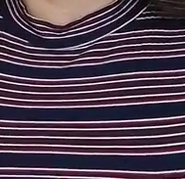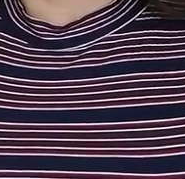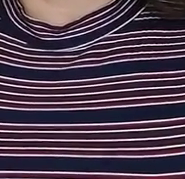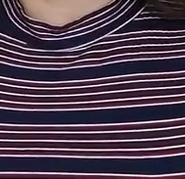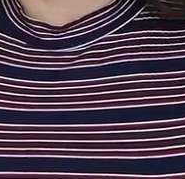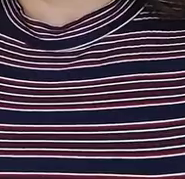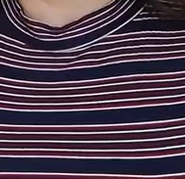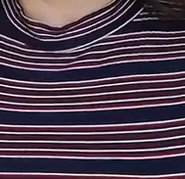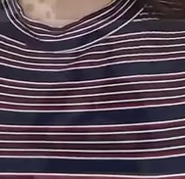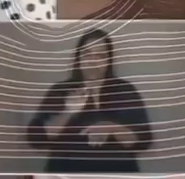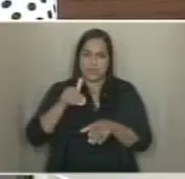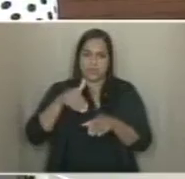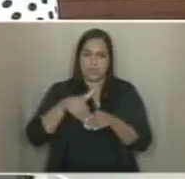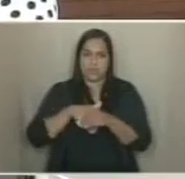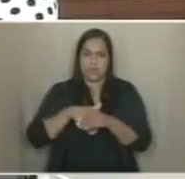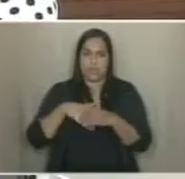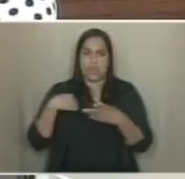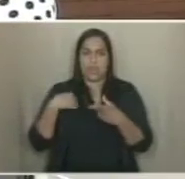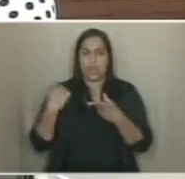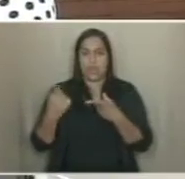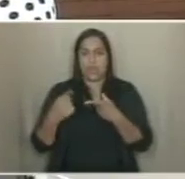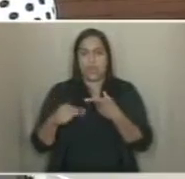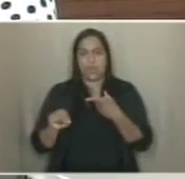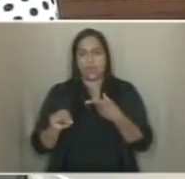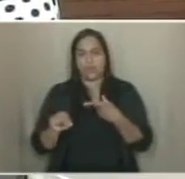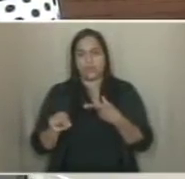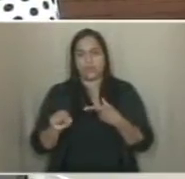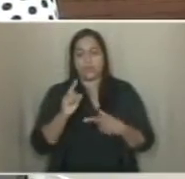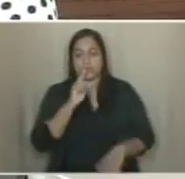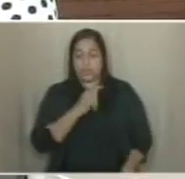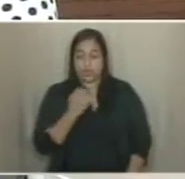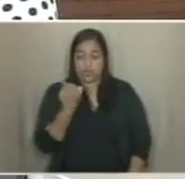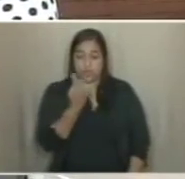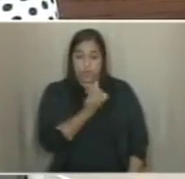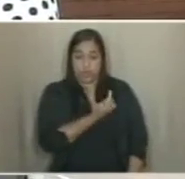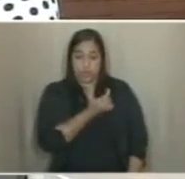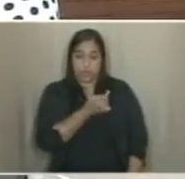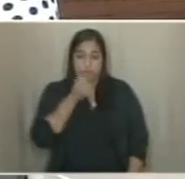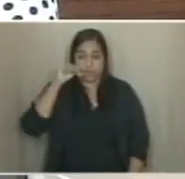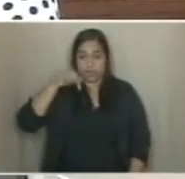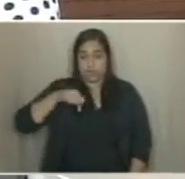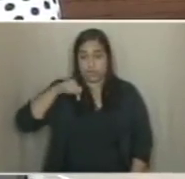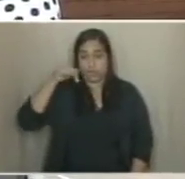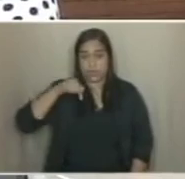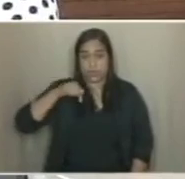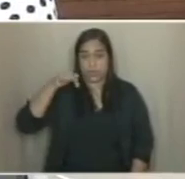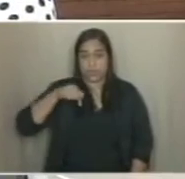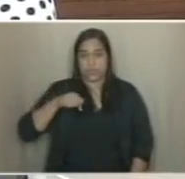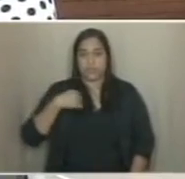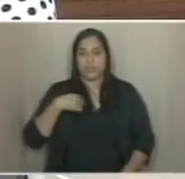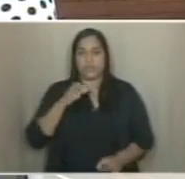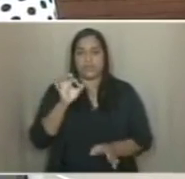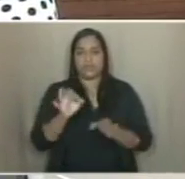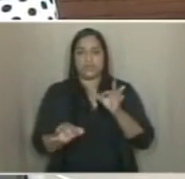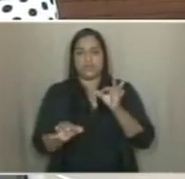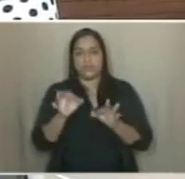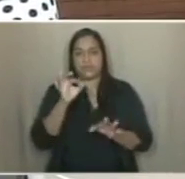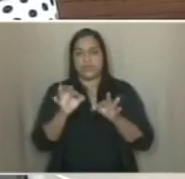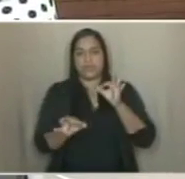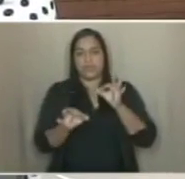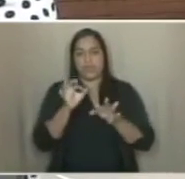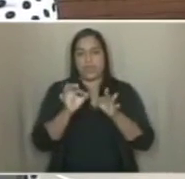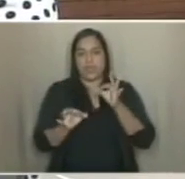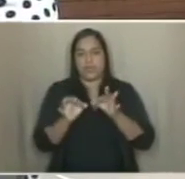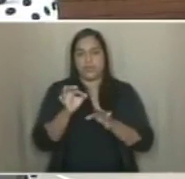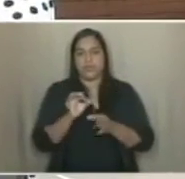e explicou as razões nós estamos aqui senhores vereadores e vereadoras para fazermos Justiça nós não